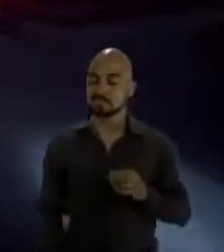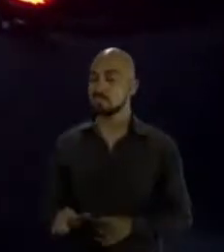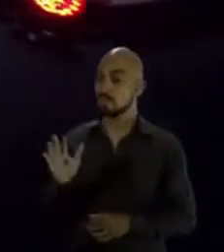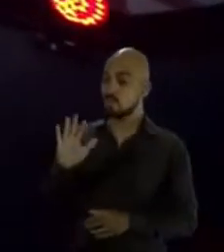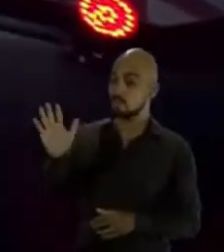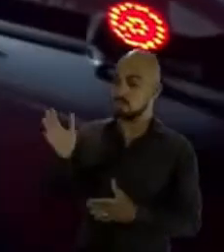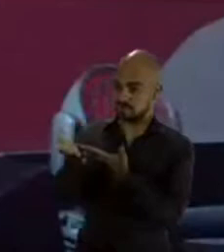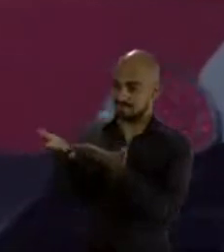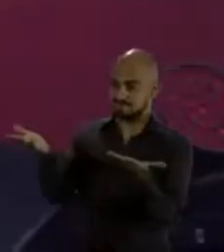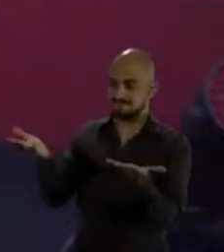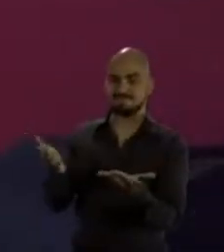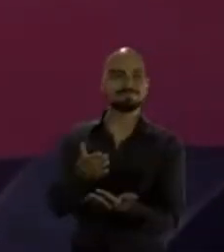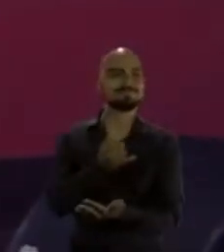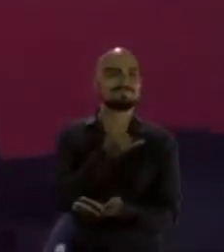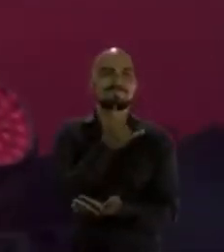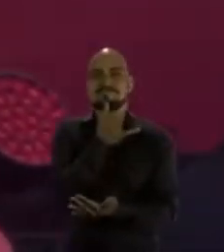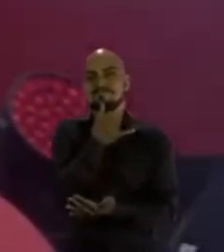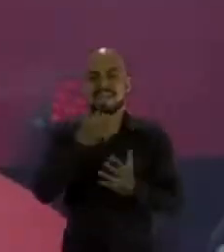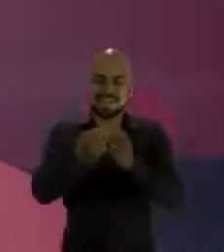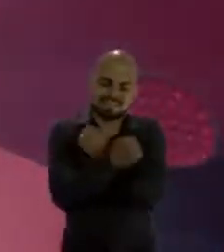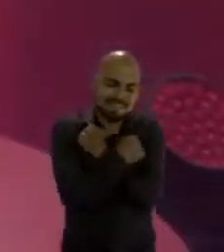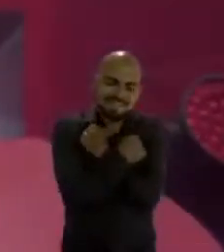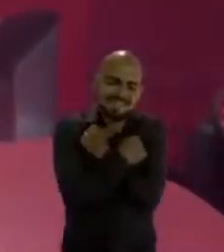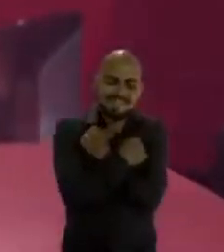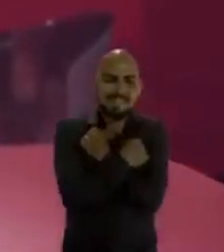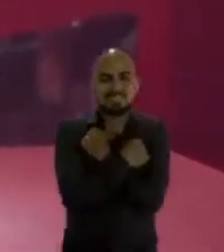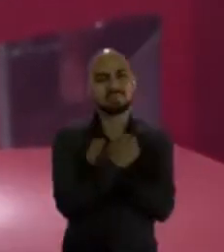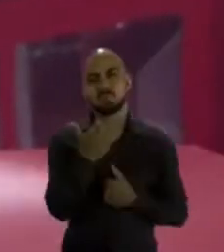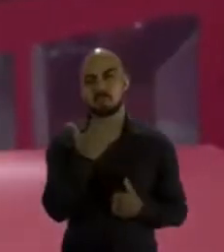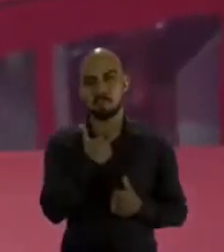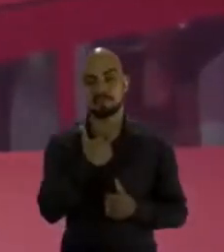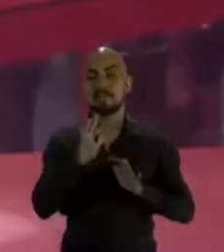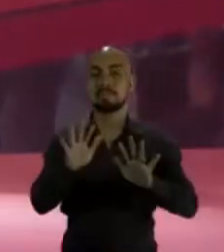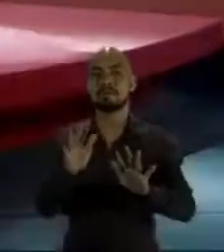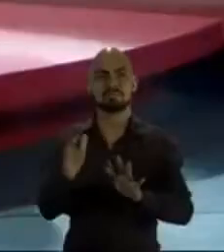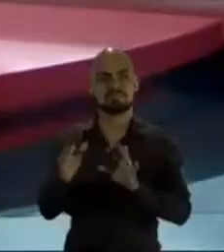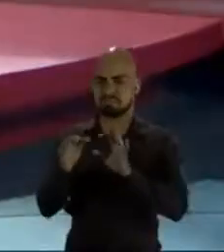Olá, gente! Ai, que pena que a gente não pode abraçar. Olha, sintam-se à vontade, viu?